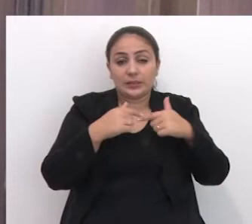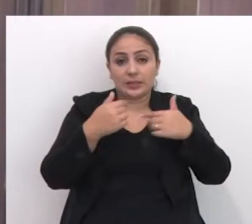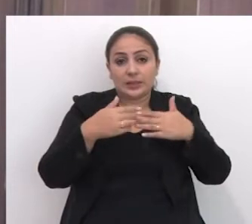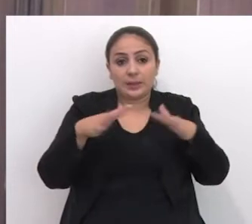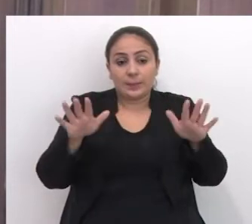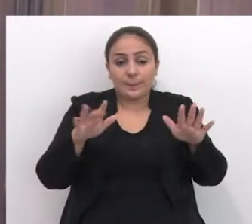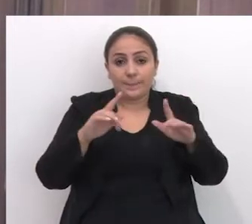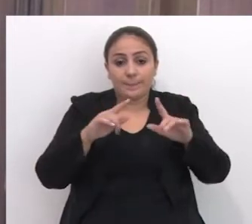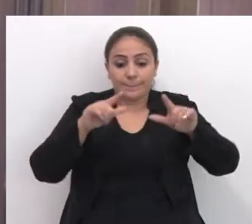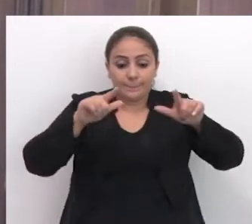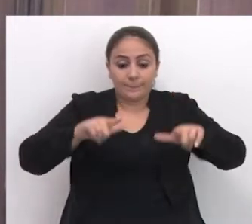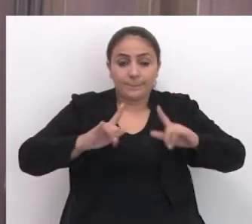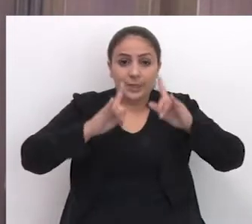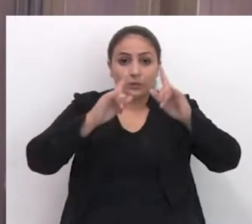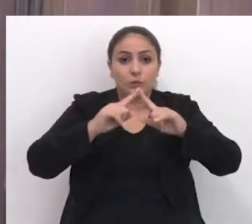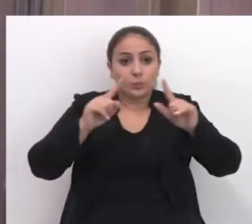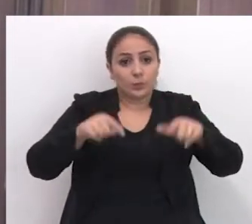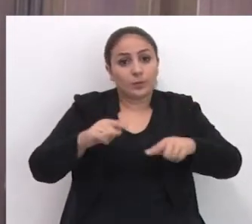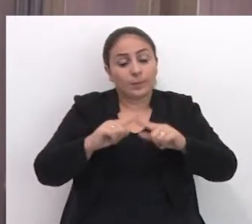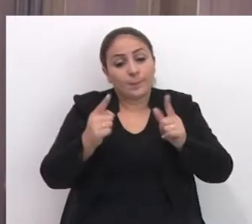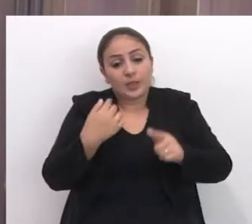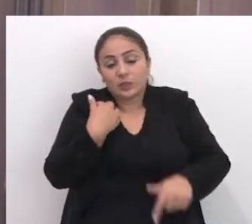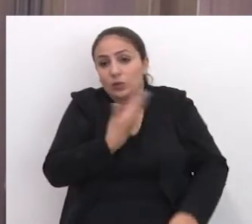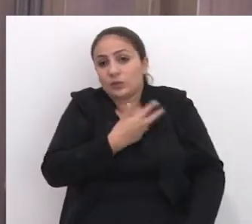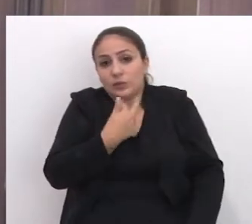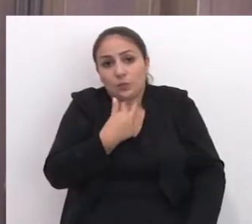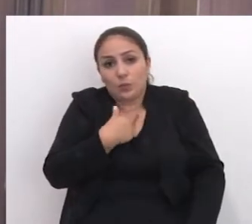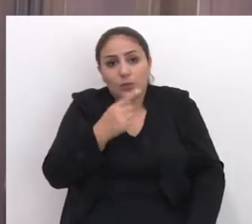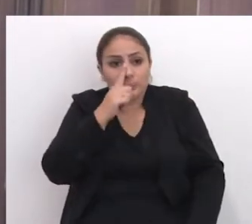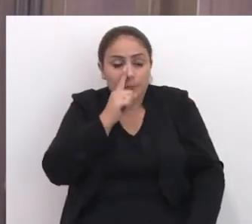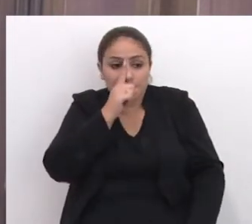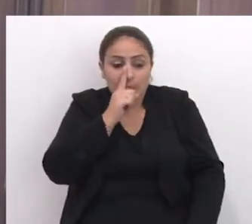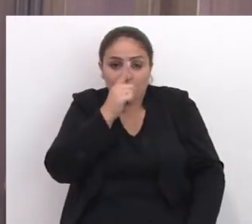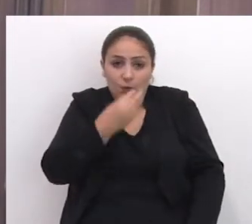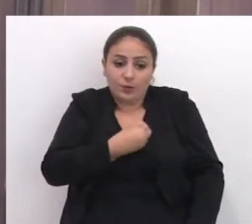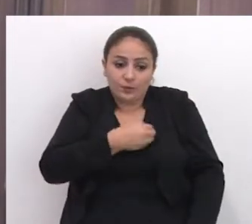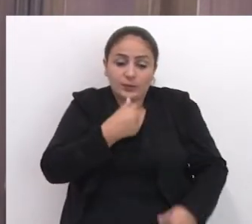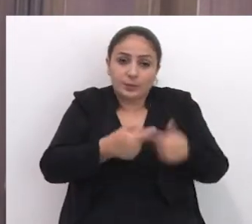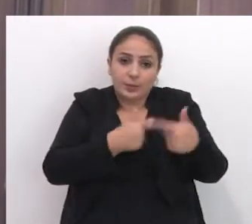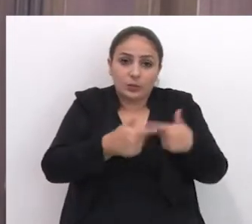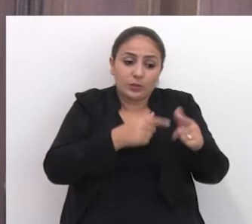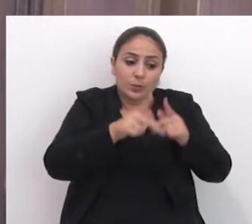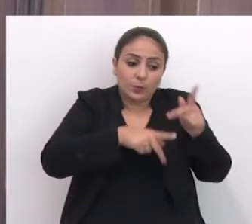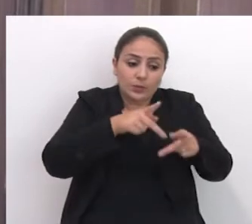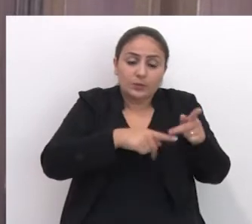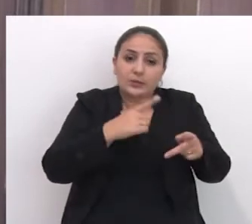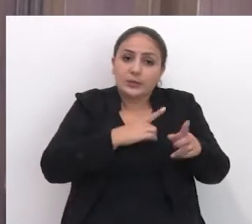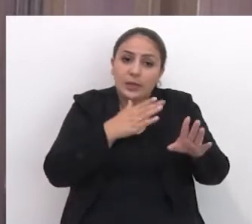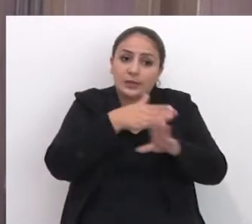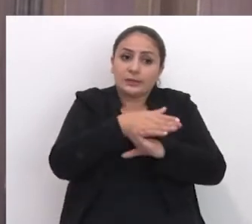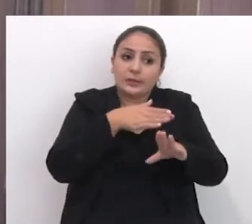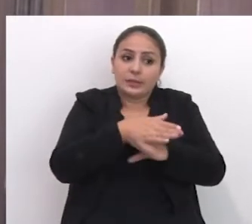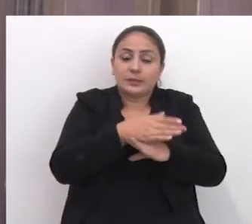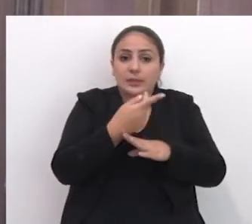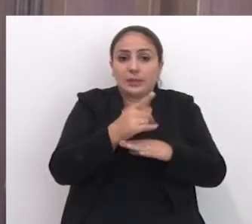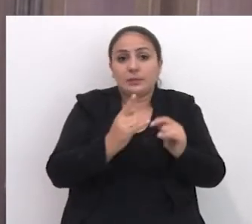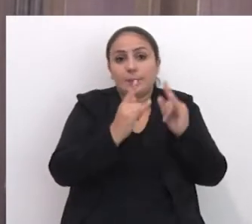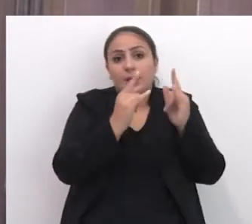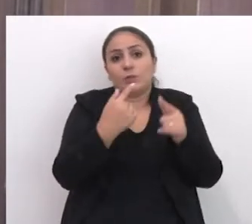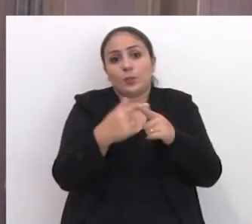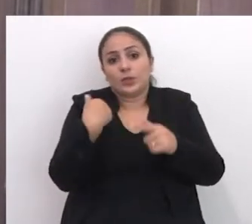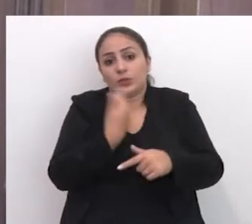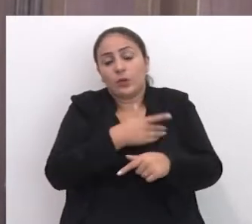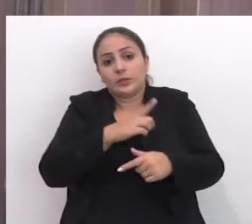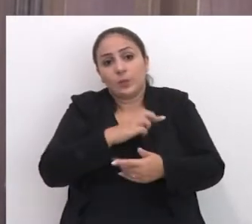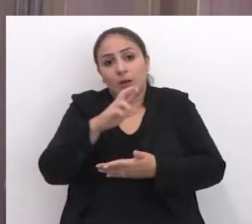patrimônio público é algo que deve ser ressaltado e defendido, mas também não podemos colocar em risco a vida de servidores, da população que tem acesso a esses edifícios, até